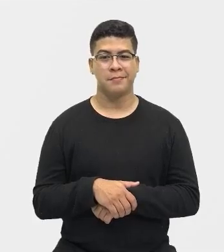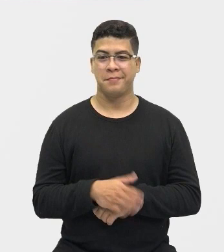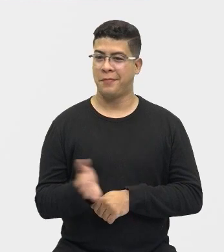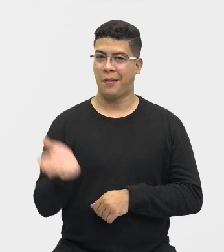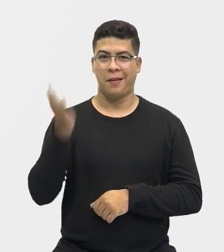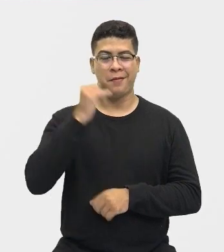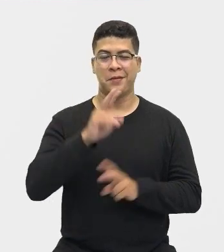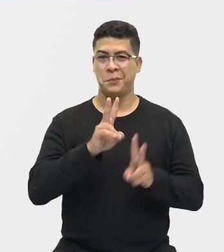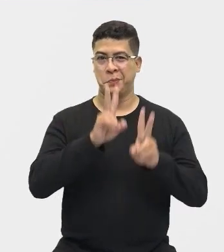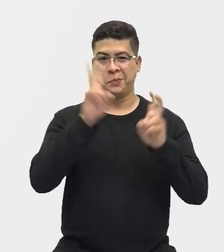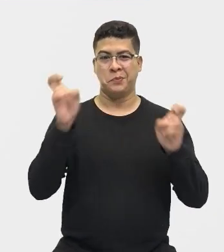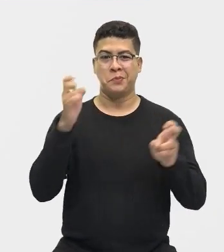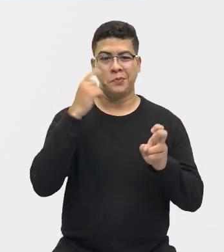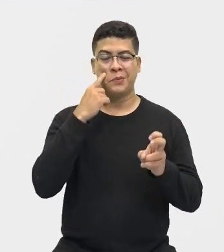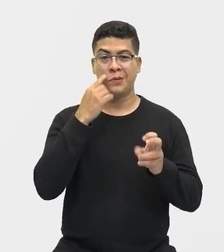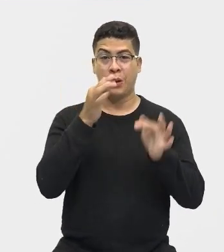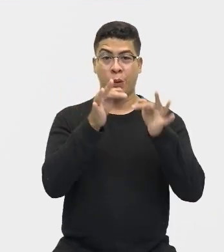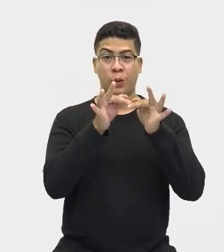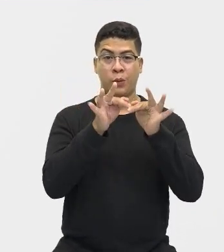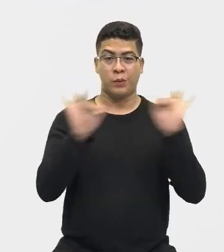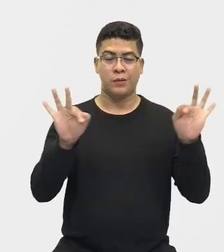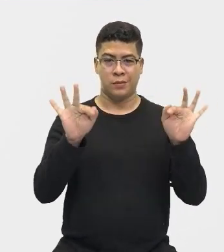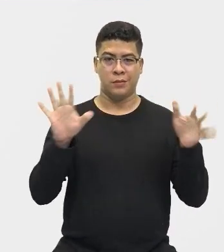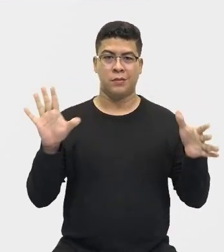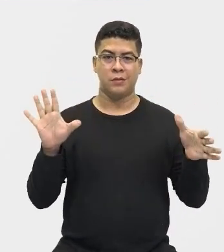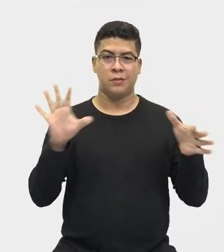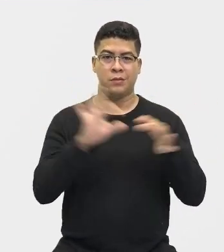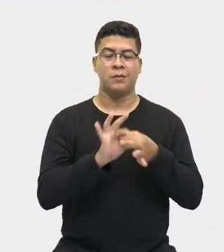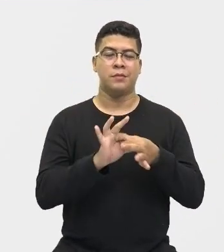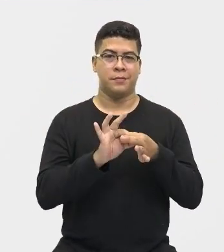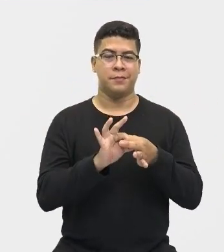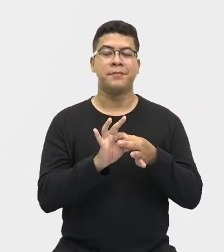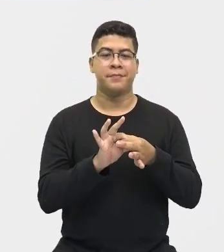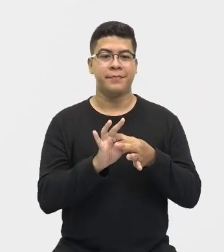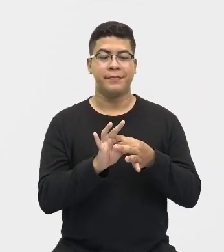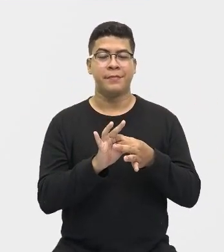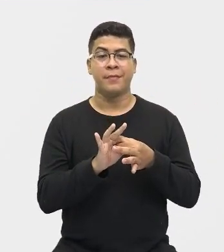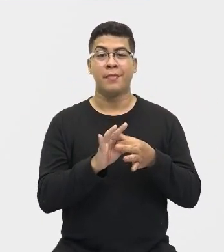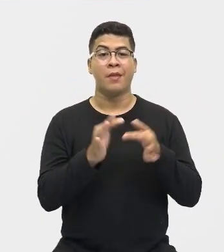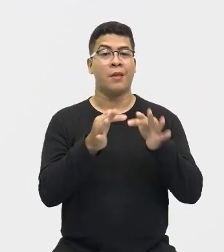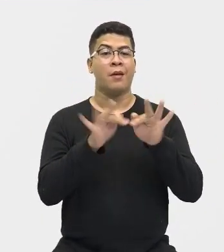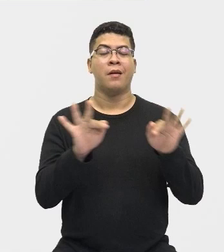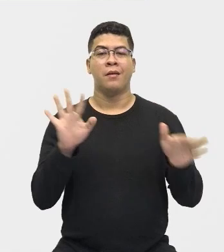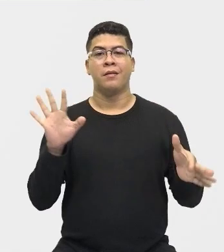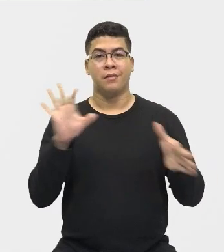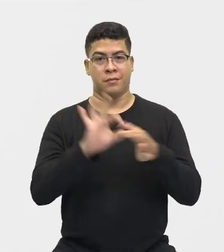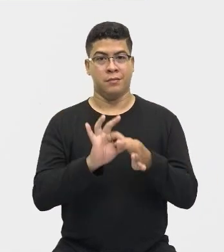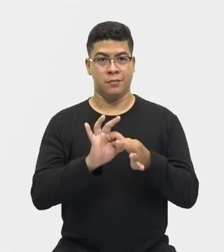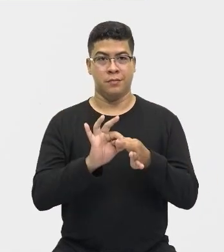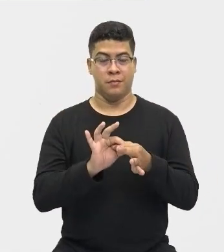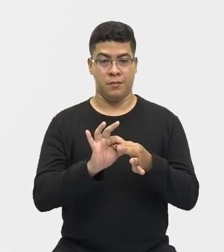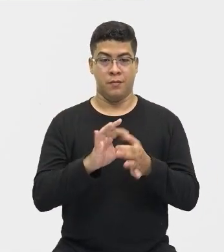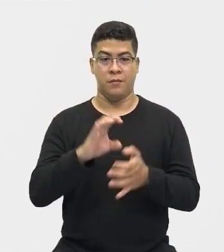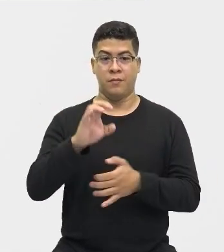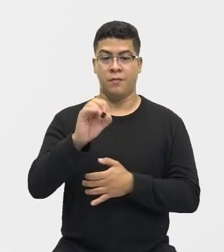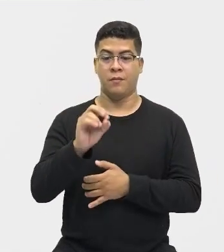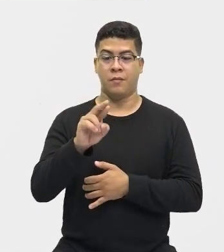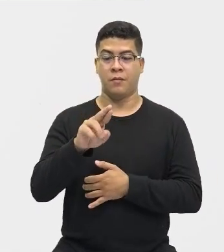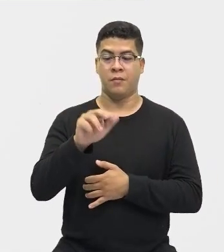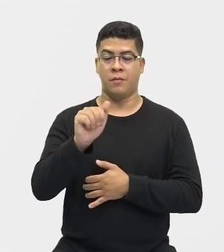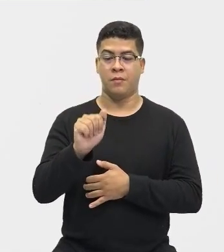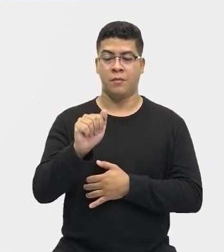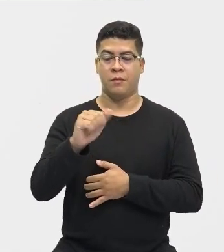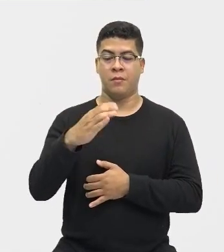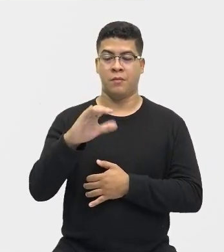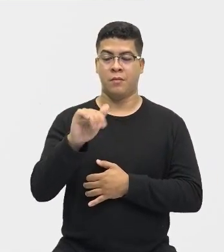Vamos falar sobre oração subordinada? Muito bem, olha só, oração subordinada. Temos duas